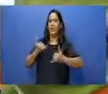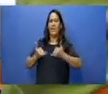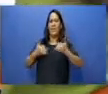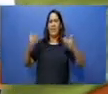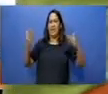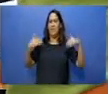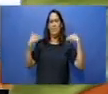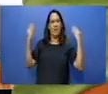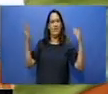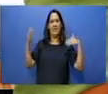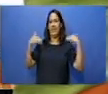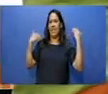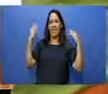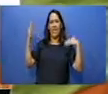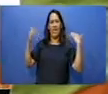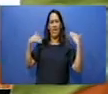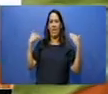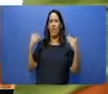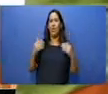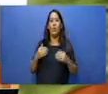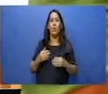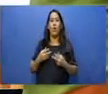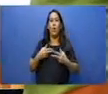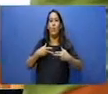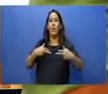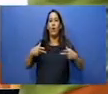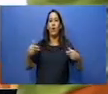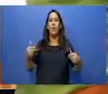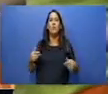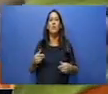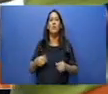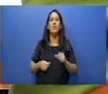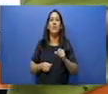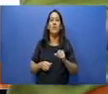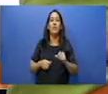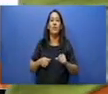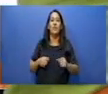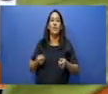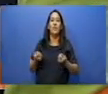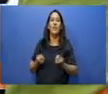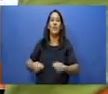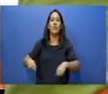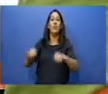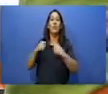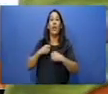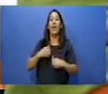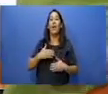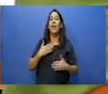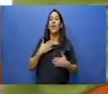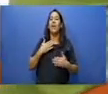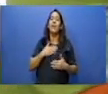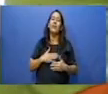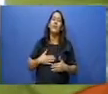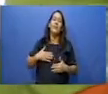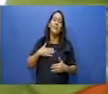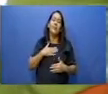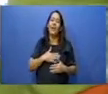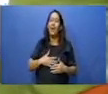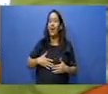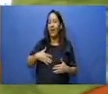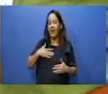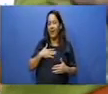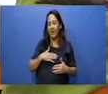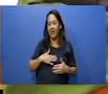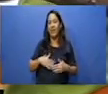temos nossa distração, nossa atração, nosso divertimento, né? Que é o geromão, que é aquele peão